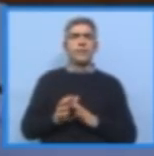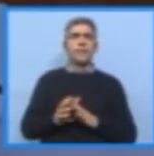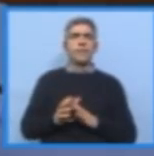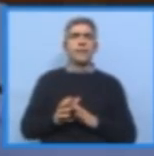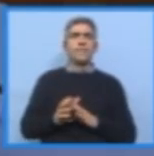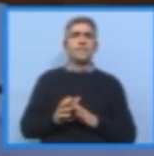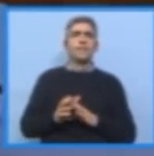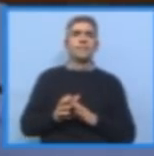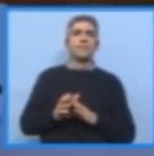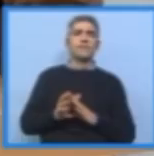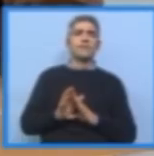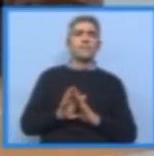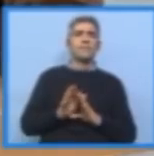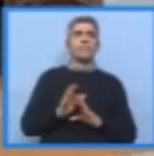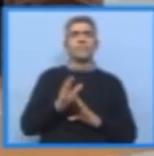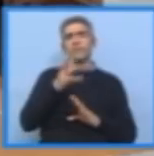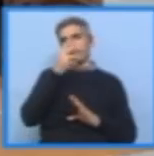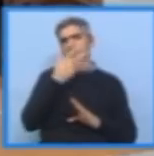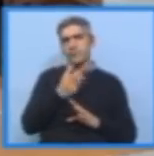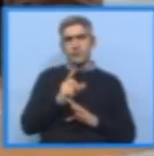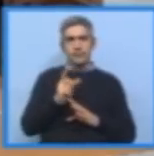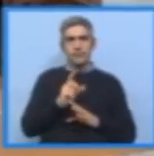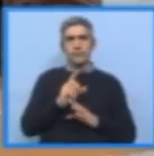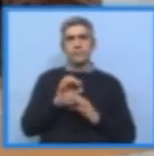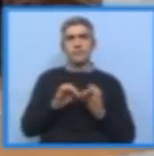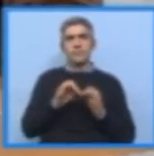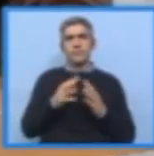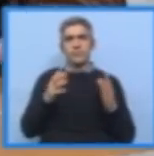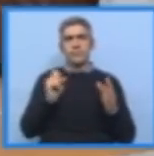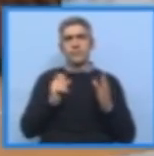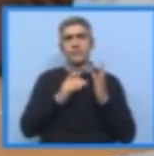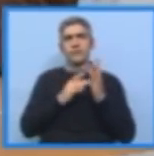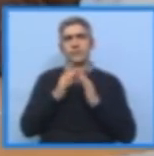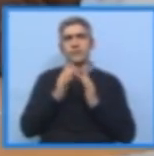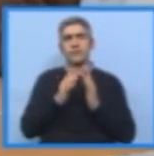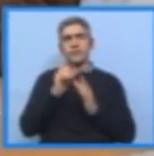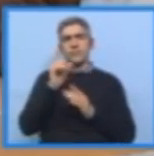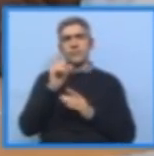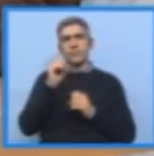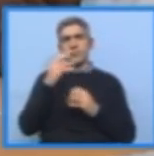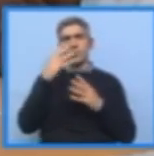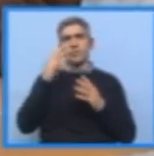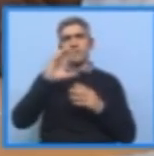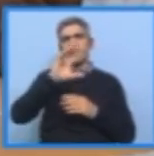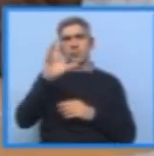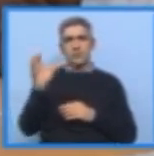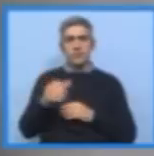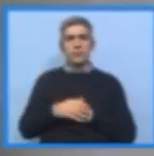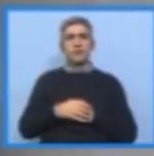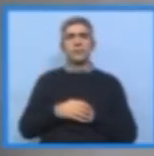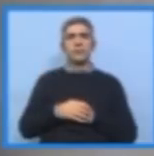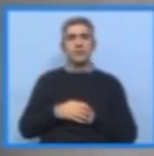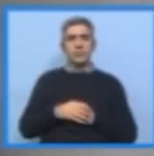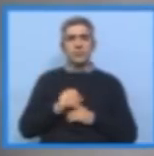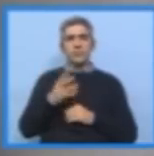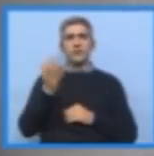e não fica embirrado. Não. É presente maior, é Cristo Jesus. É a luz das nações.